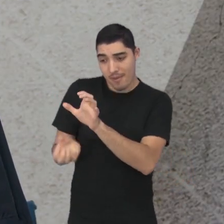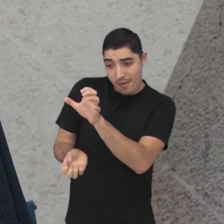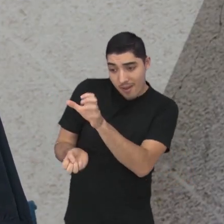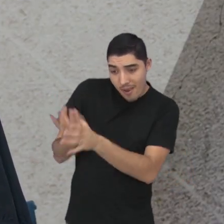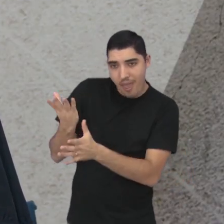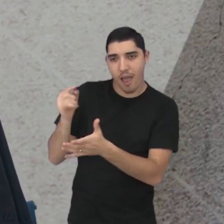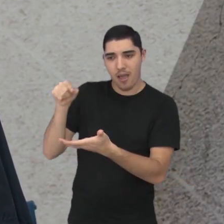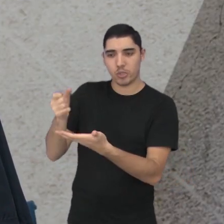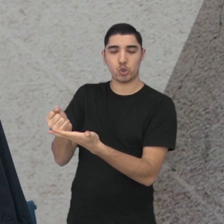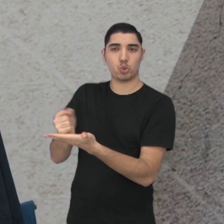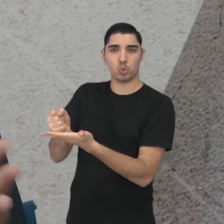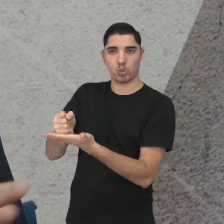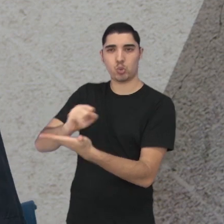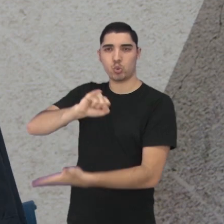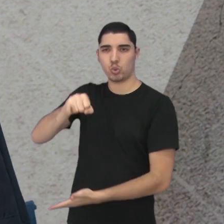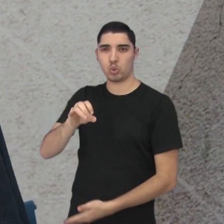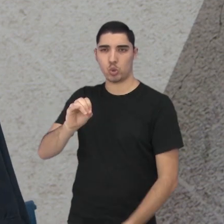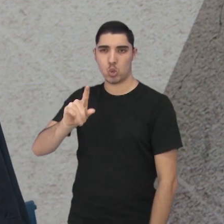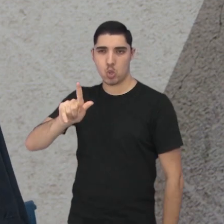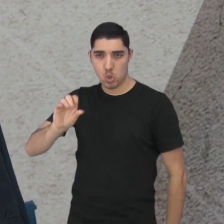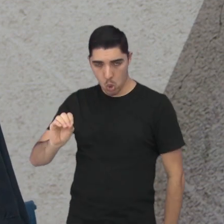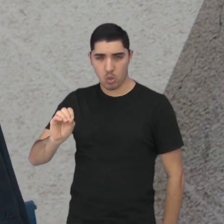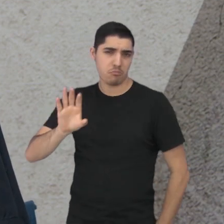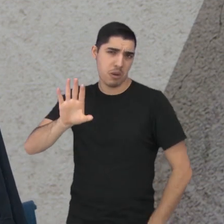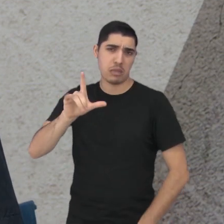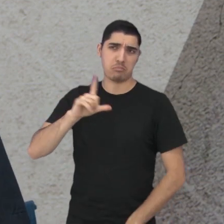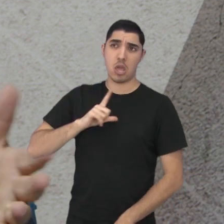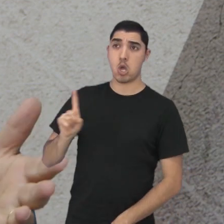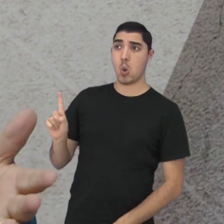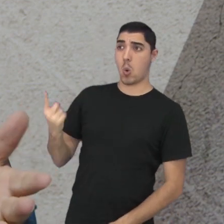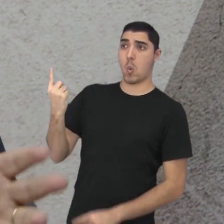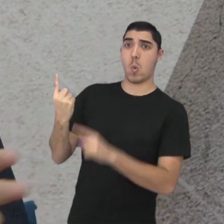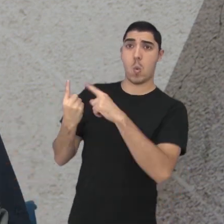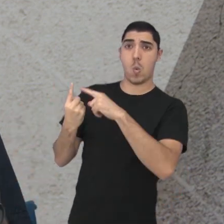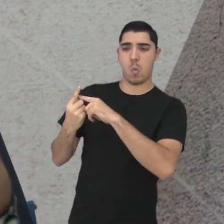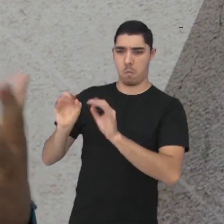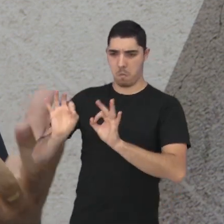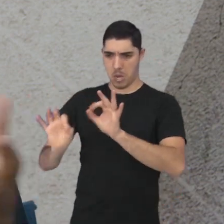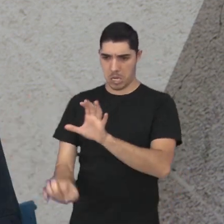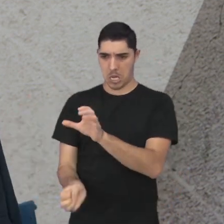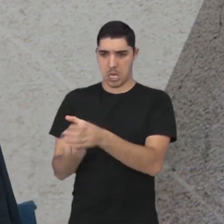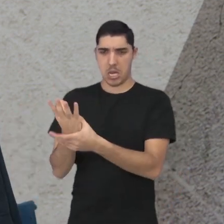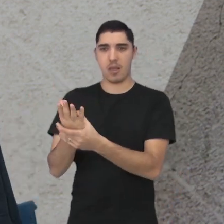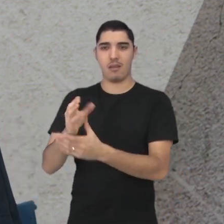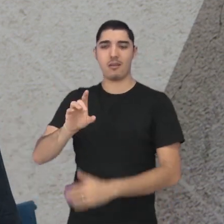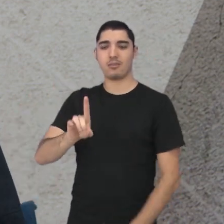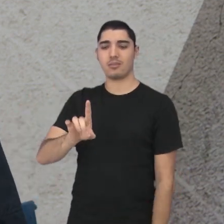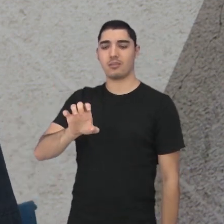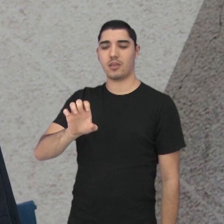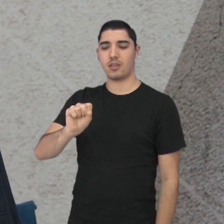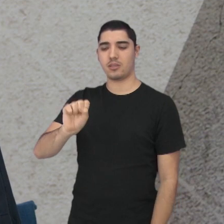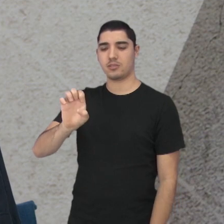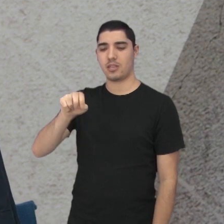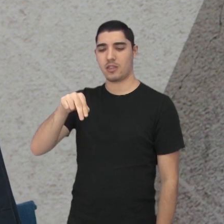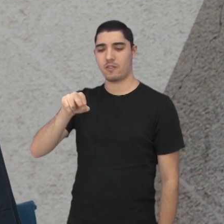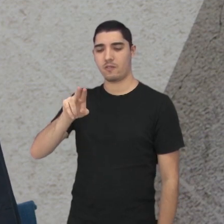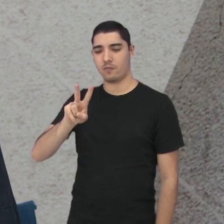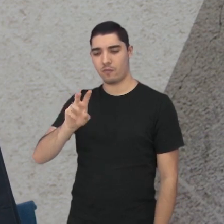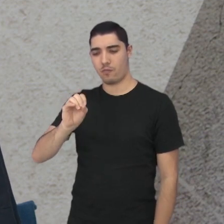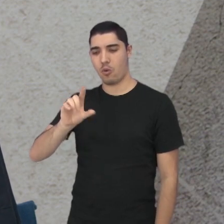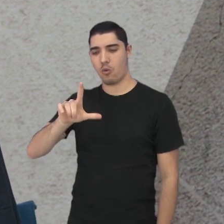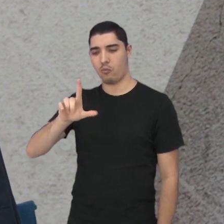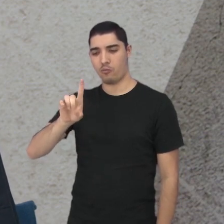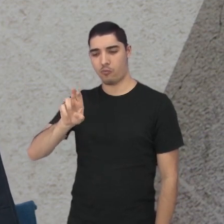de criação de um jogo. Na realidade, assim, não existe um desenvolvedor. Claro que existem casos ali de pessoas que